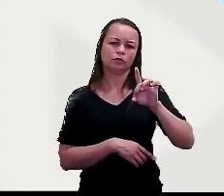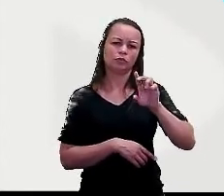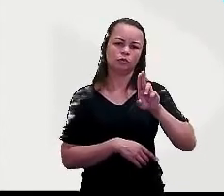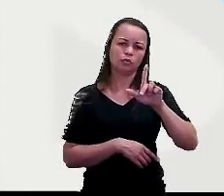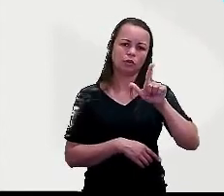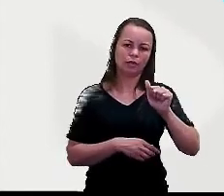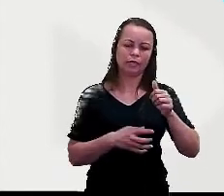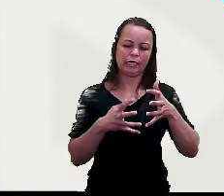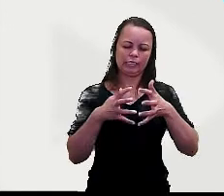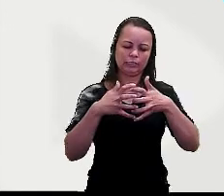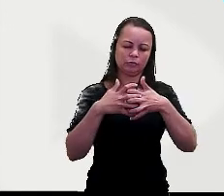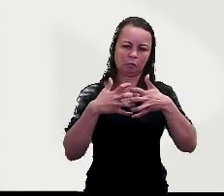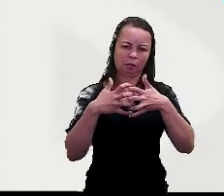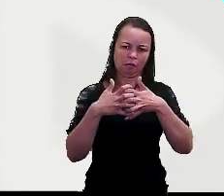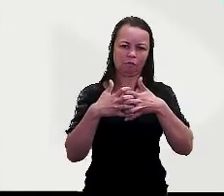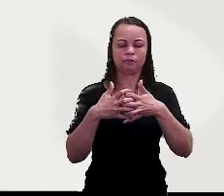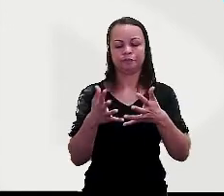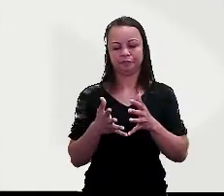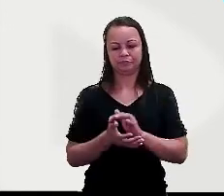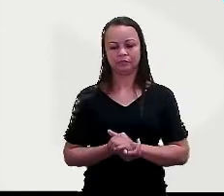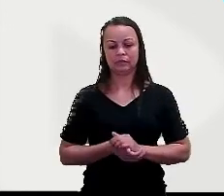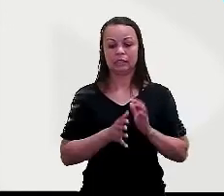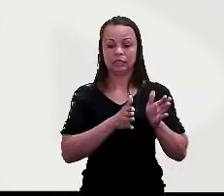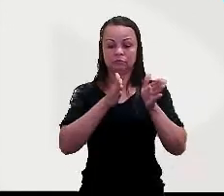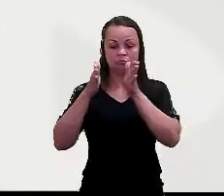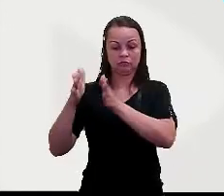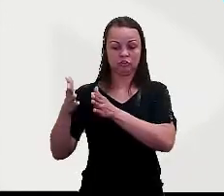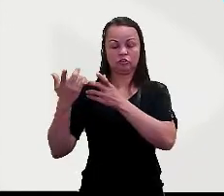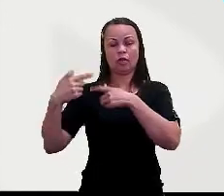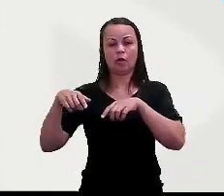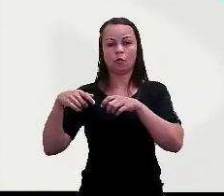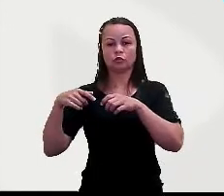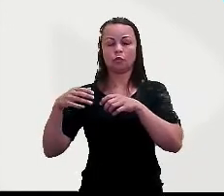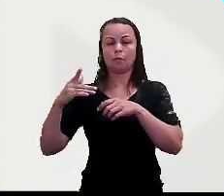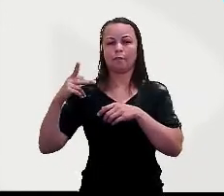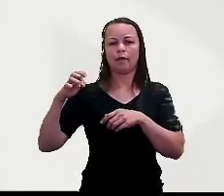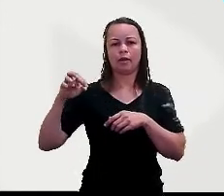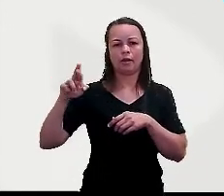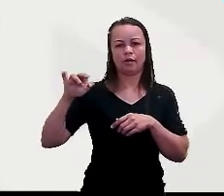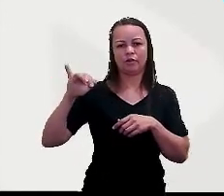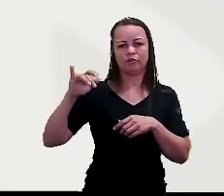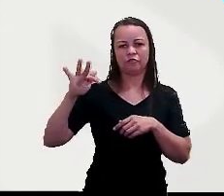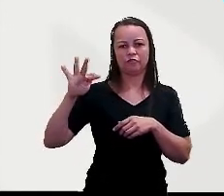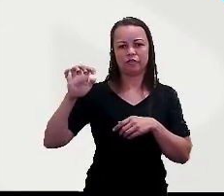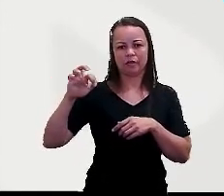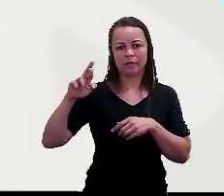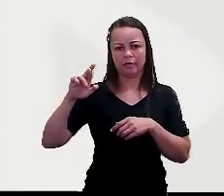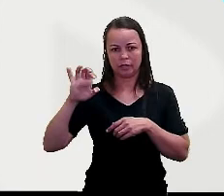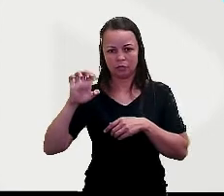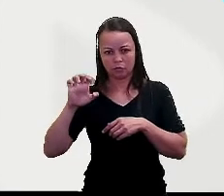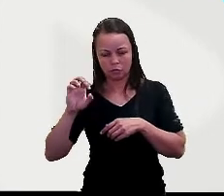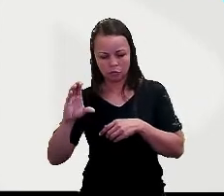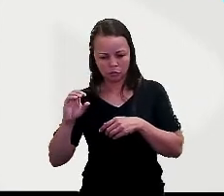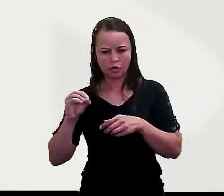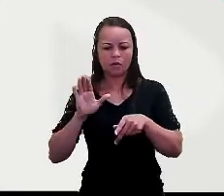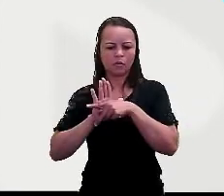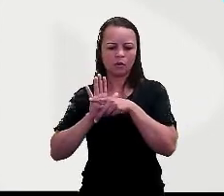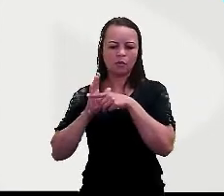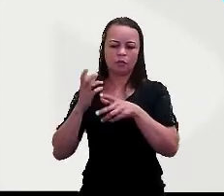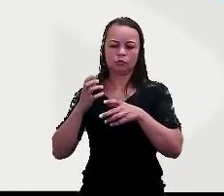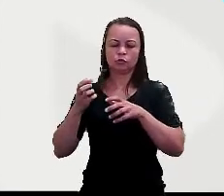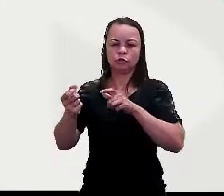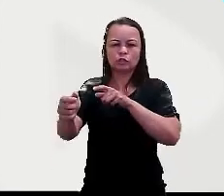aí o sistema nervoso periférico, ele pode ser dividido basicamente pelo quê? Pelos nervos do crânio, os nervos cranianos, os